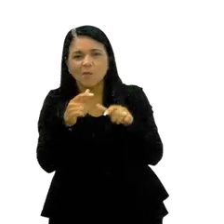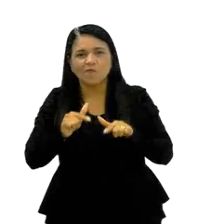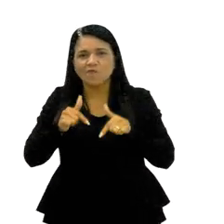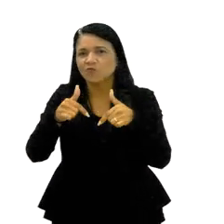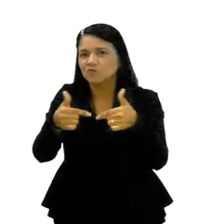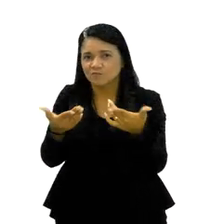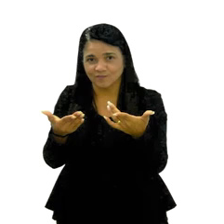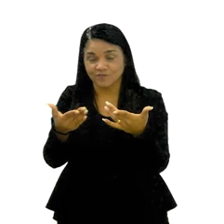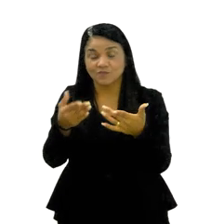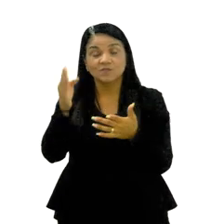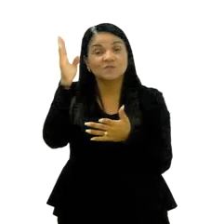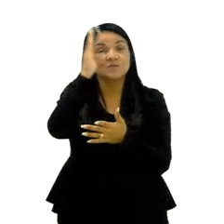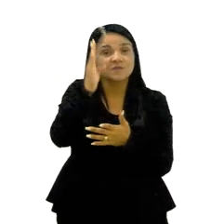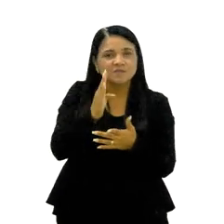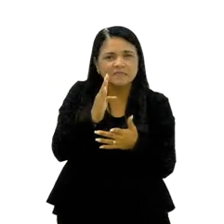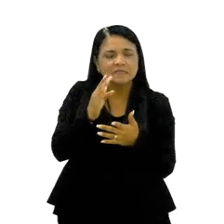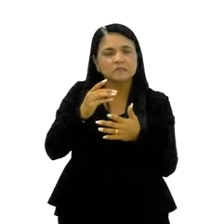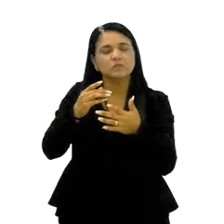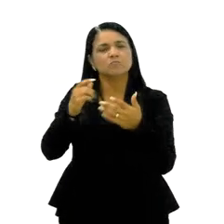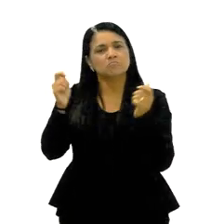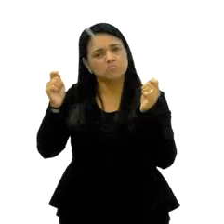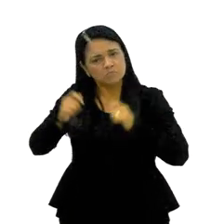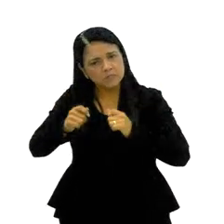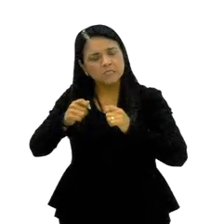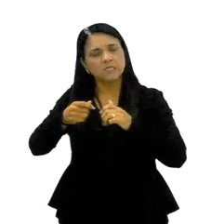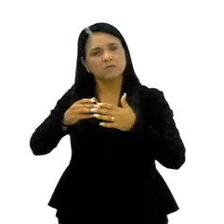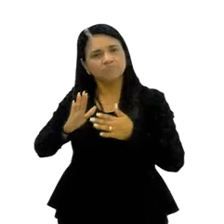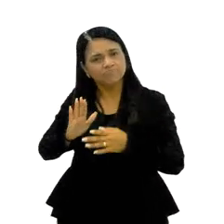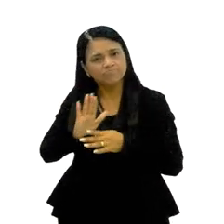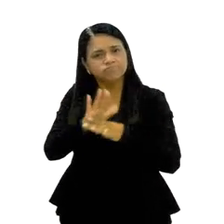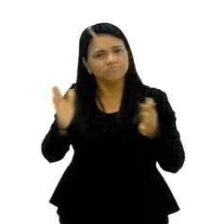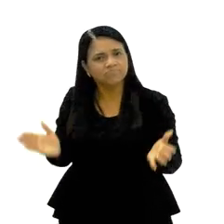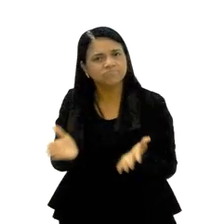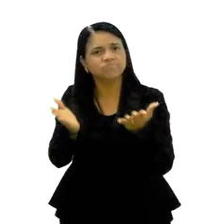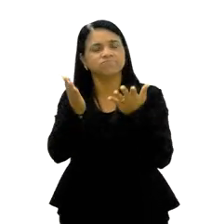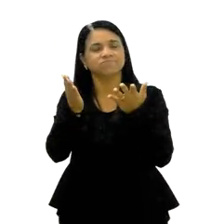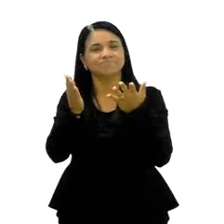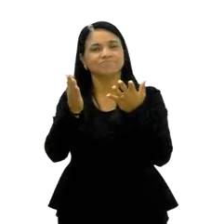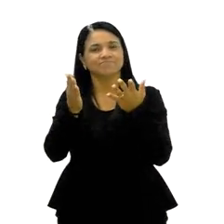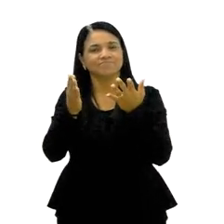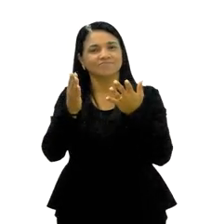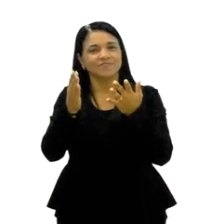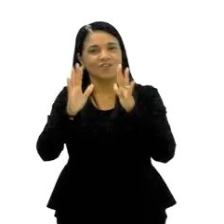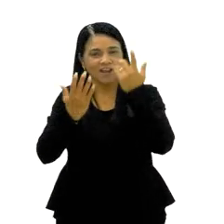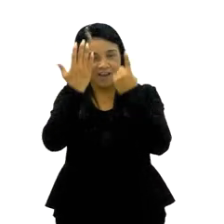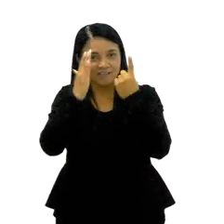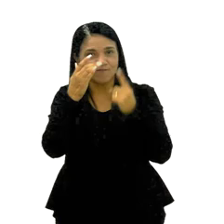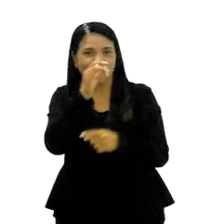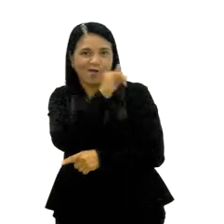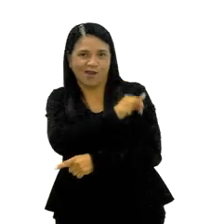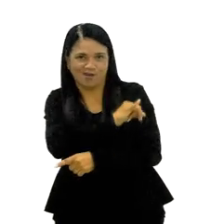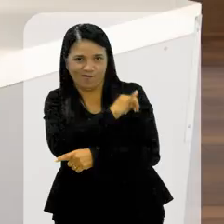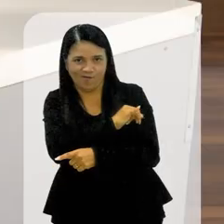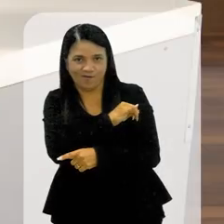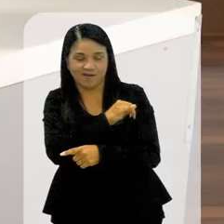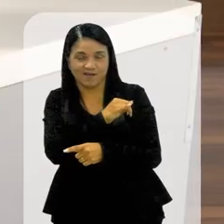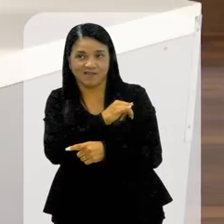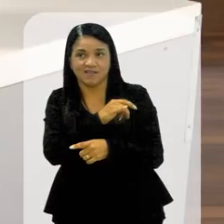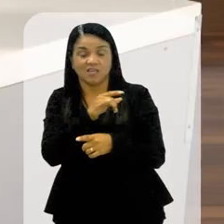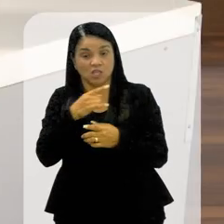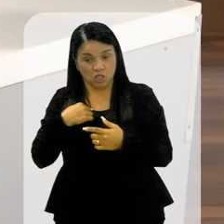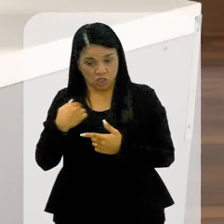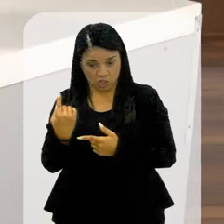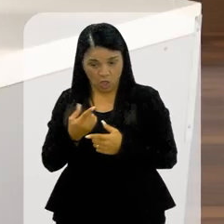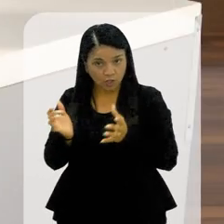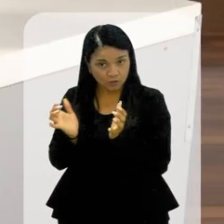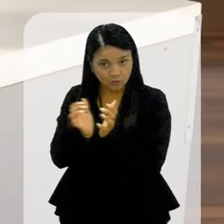funciona. Então, eu acho que o Brasil poderia investir no Carnaval Carioca com relação a isso. Porque trazer gente, da mesma maneira